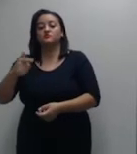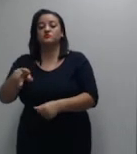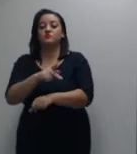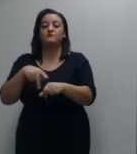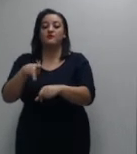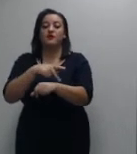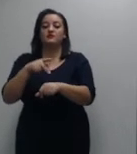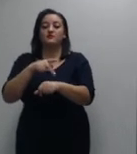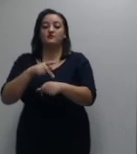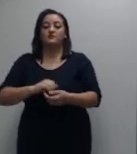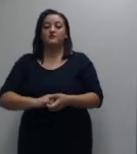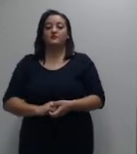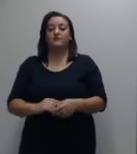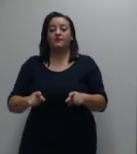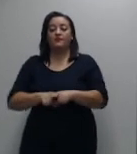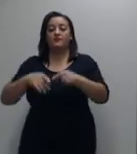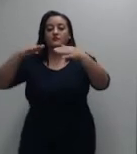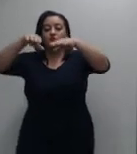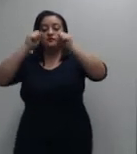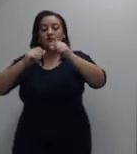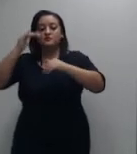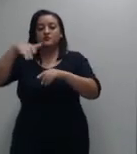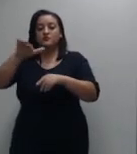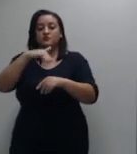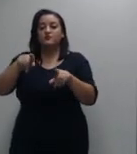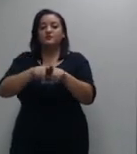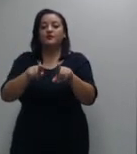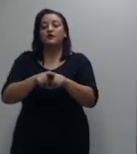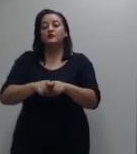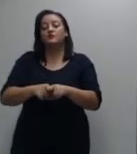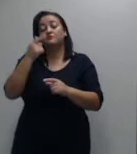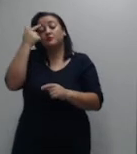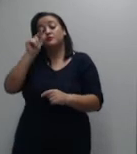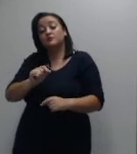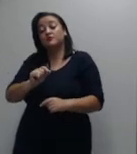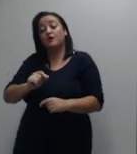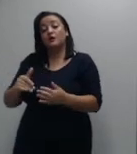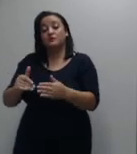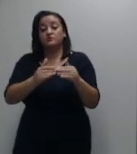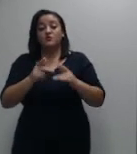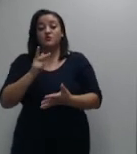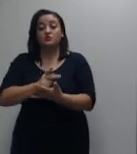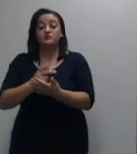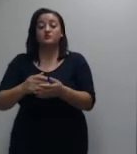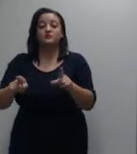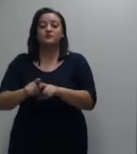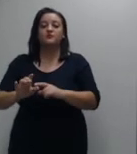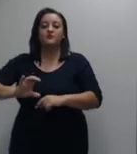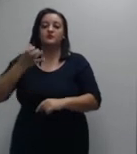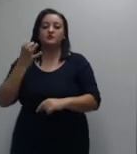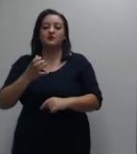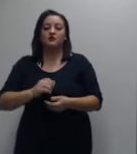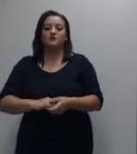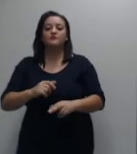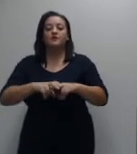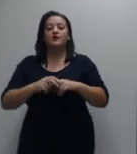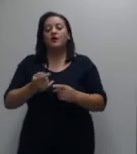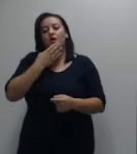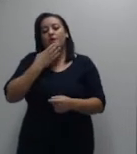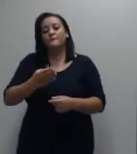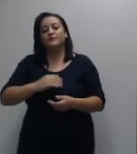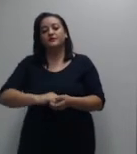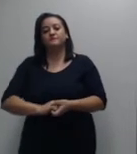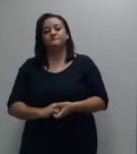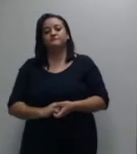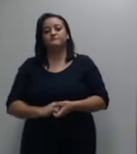escolher Tribunal Superior a na hipótese em apreço é devido a oração da descrição ou pode pôr a pedido